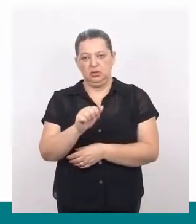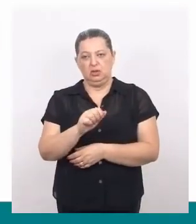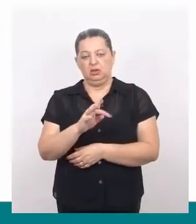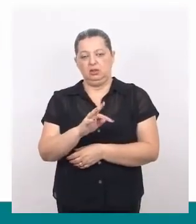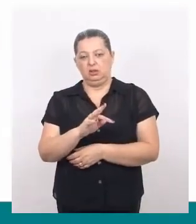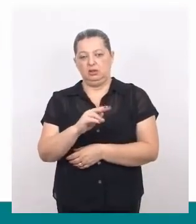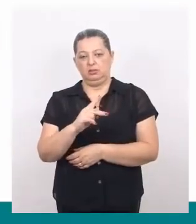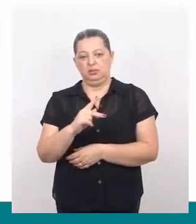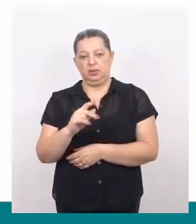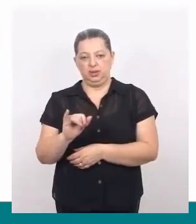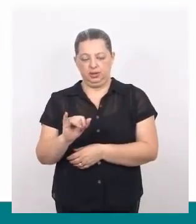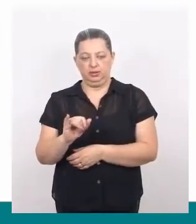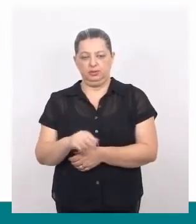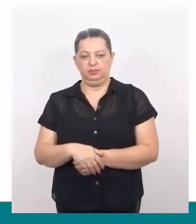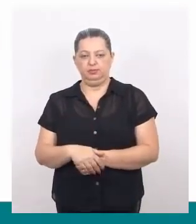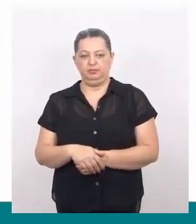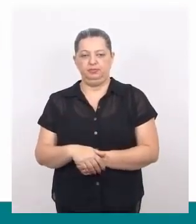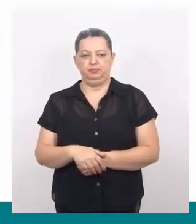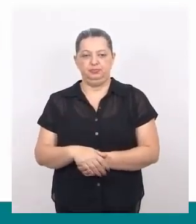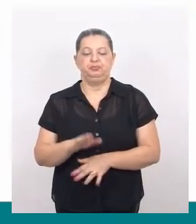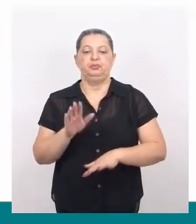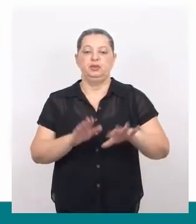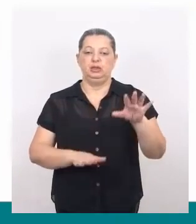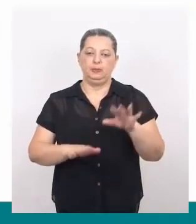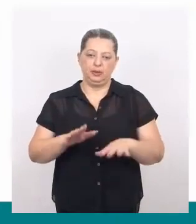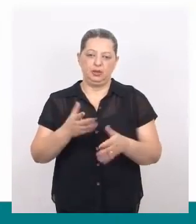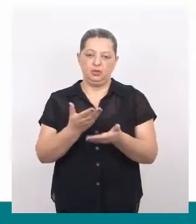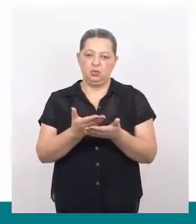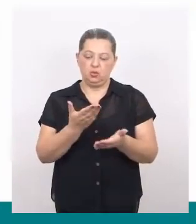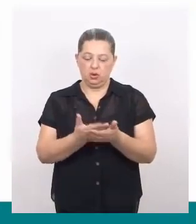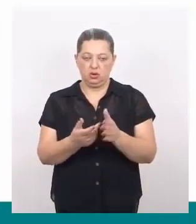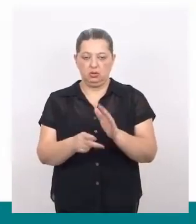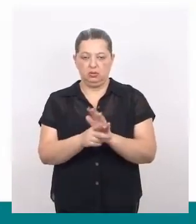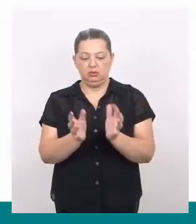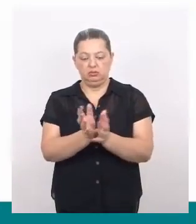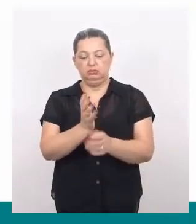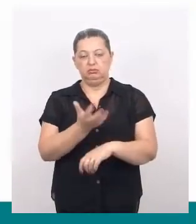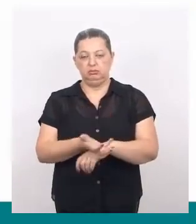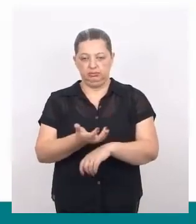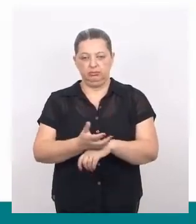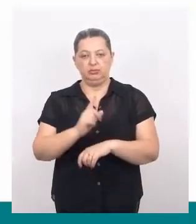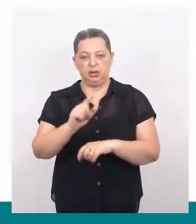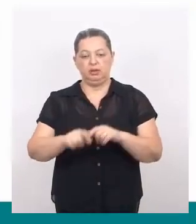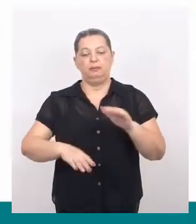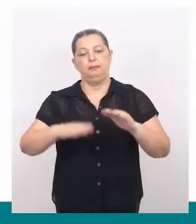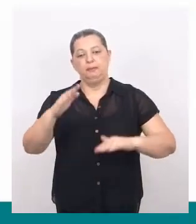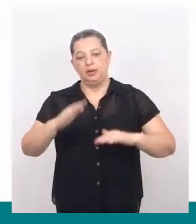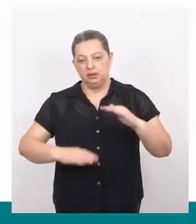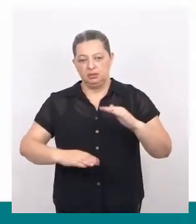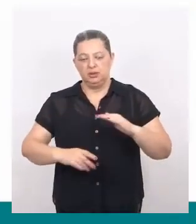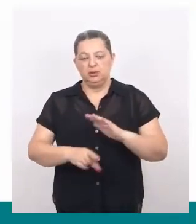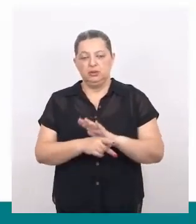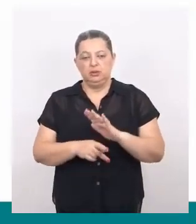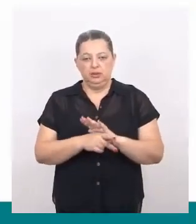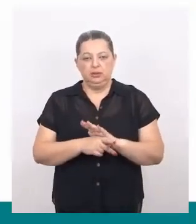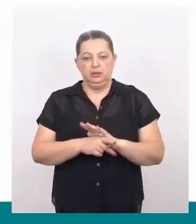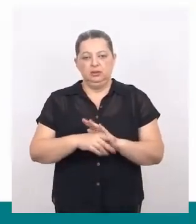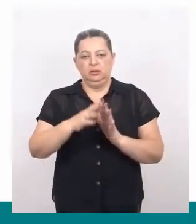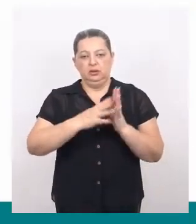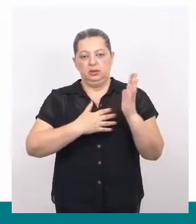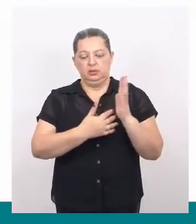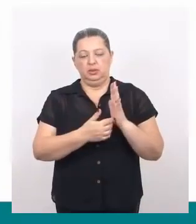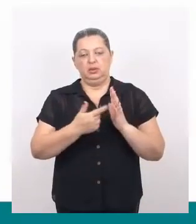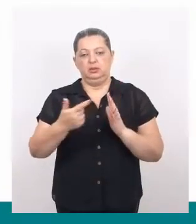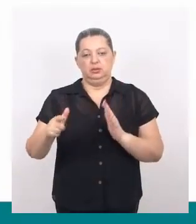do número de aulas atribuídas nas unidades curriculares, mas é sempre a proporção da tabela anterior. Aqui a gente tem mais 2